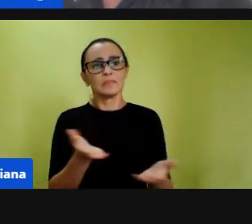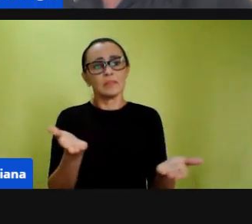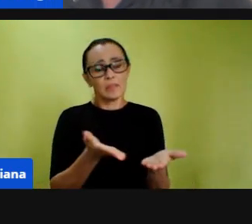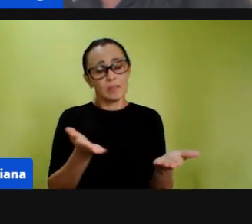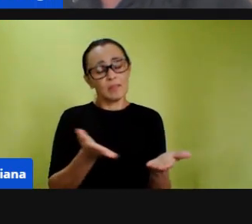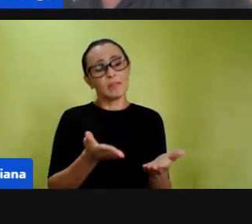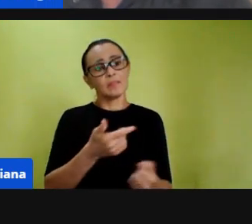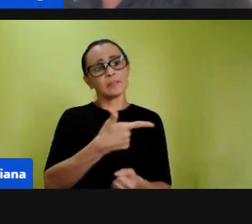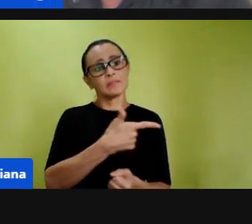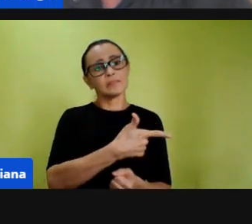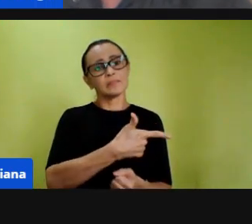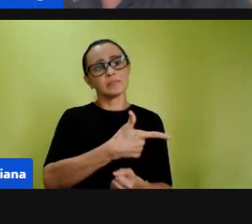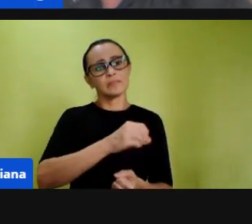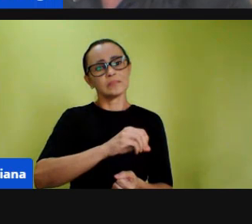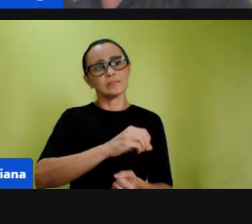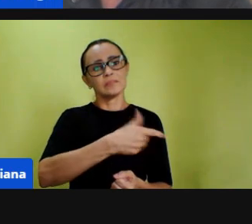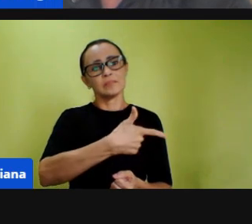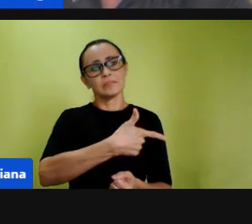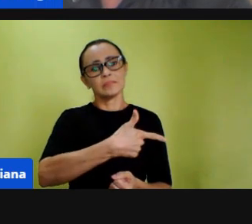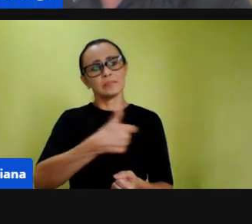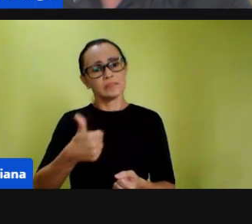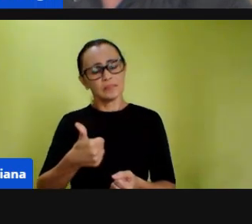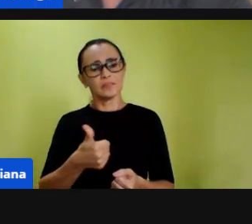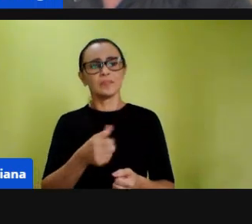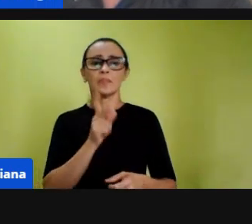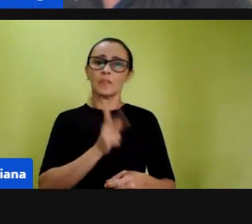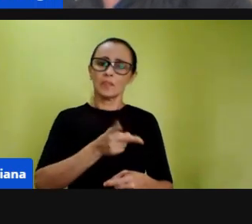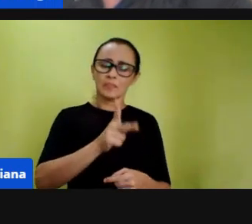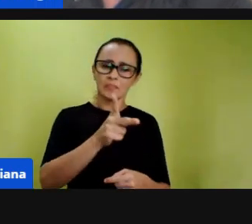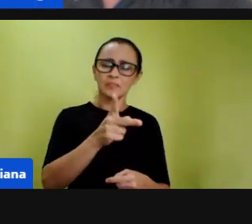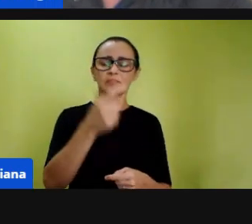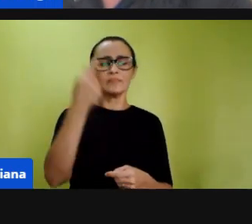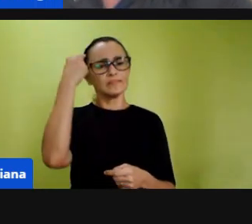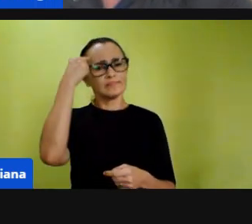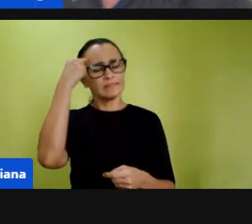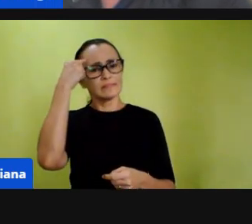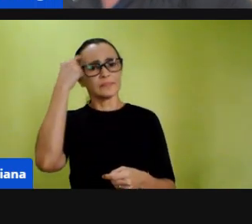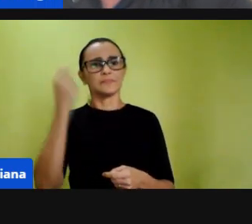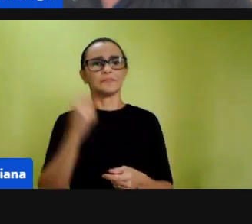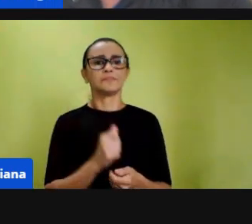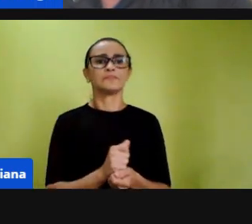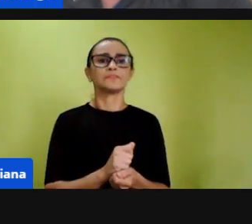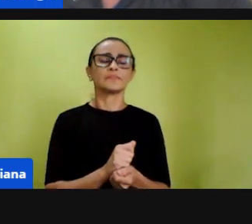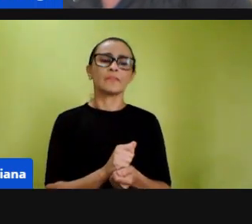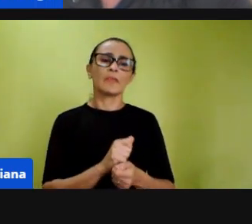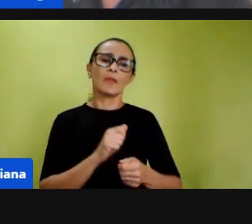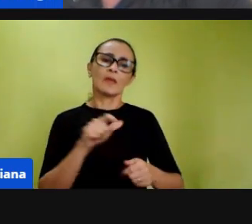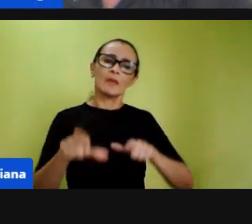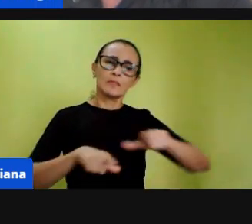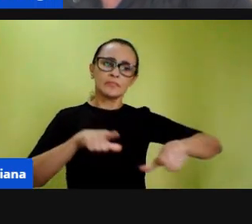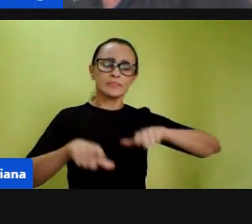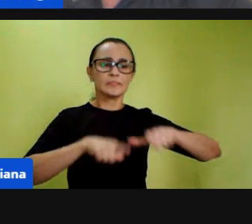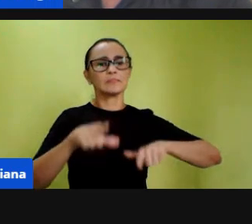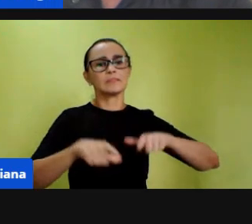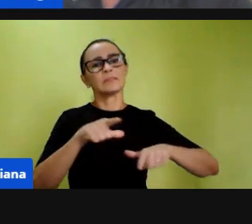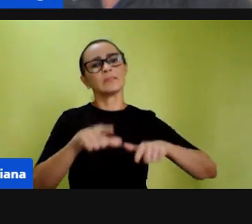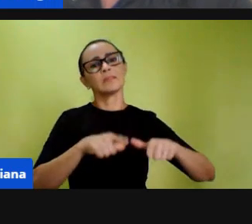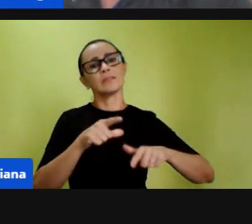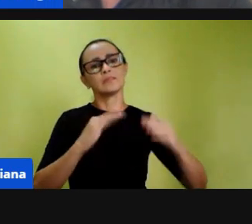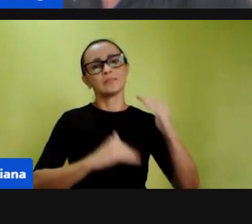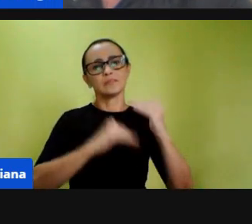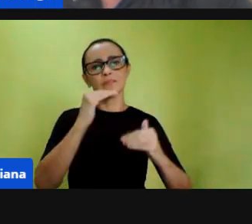repensados constantemente, têm sido repensados constantemente. Se o trabalho do professor tem como uma de suas marcas